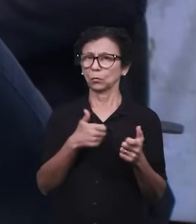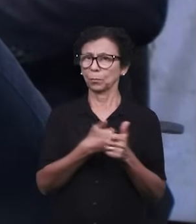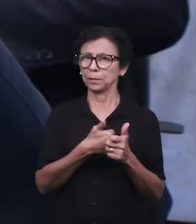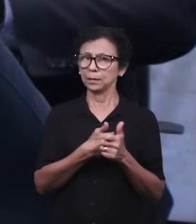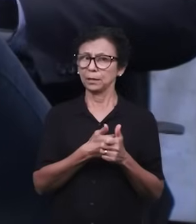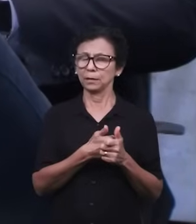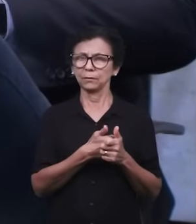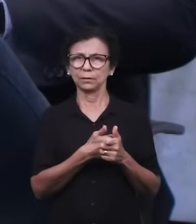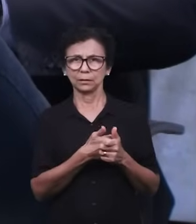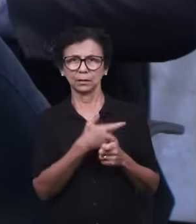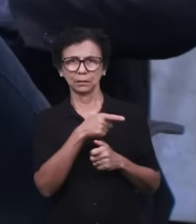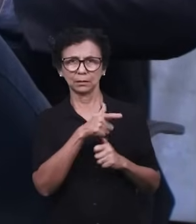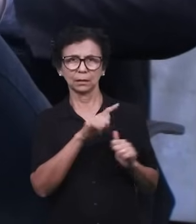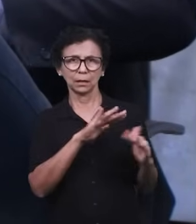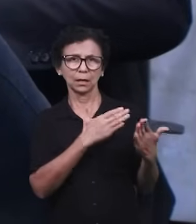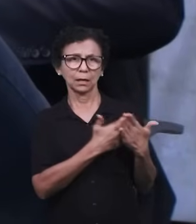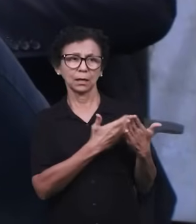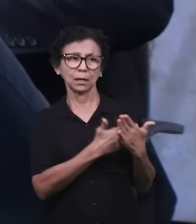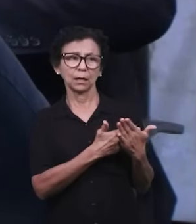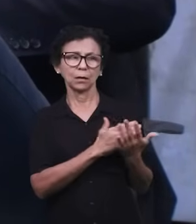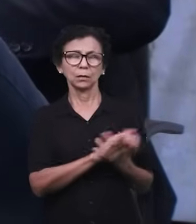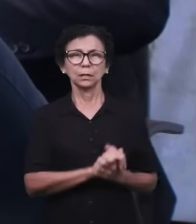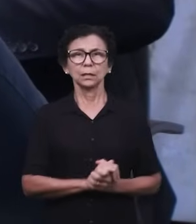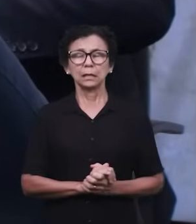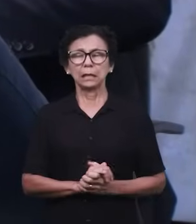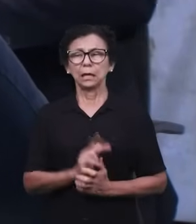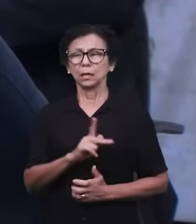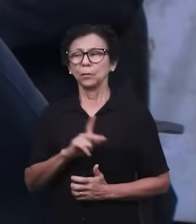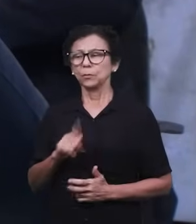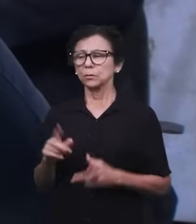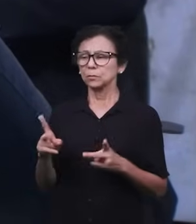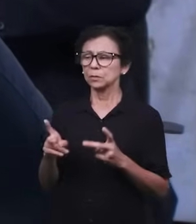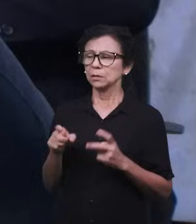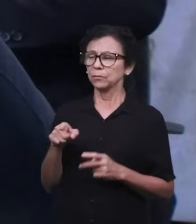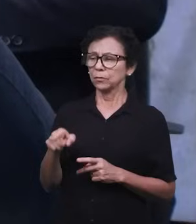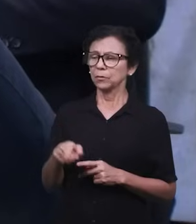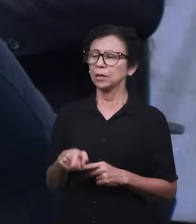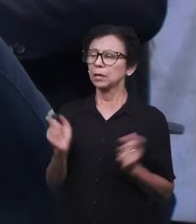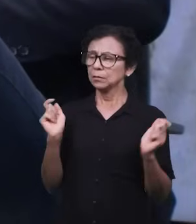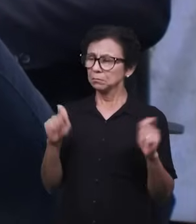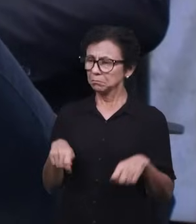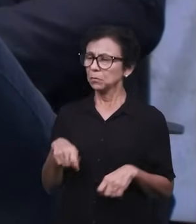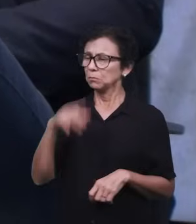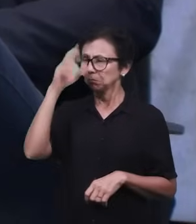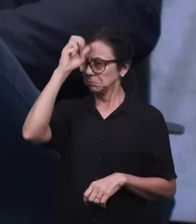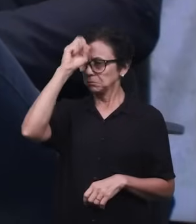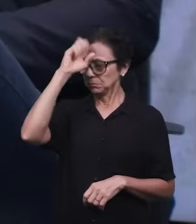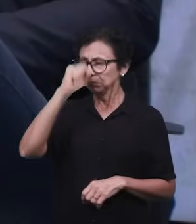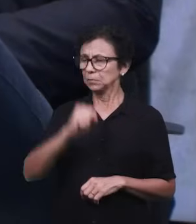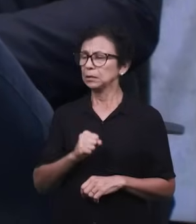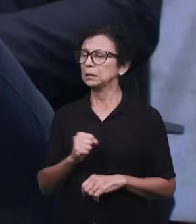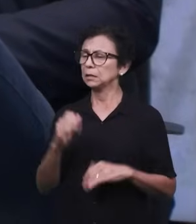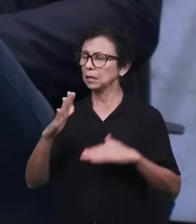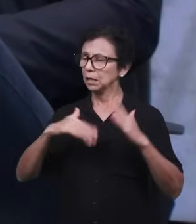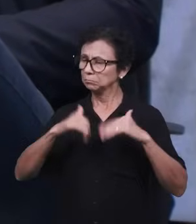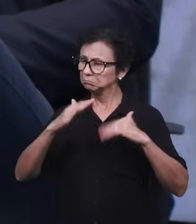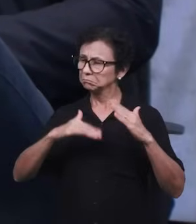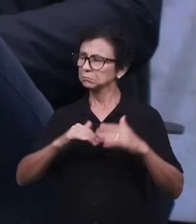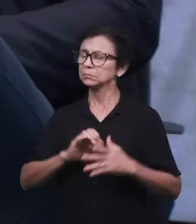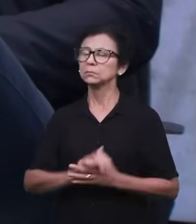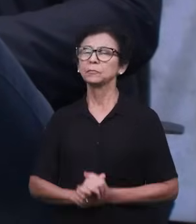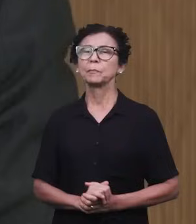de agora. Então logo ali ela já começou e a professora Jane já olhou e já... ela já estava dentro da escola.